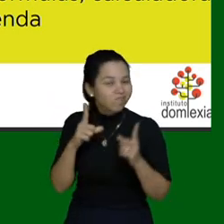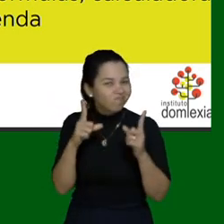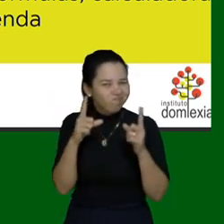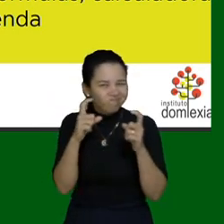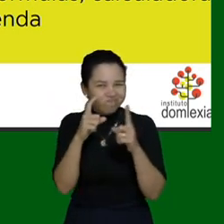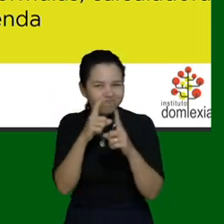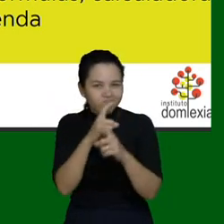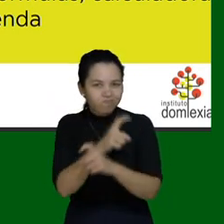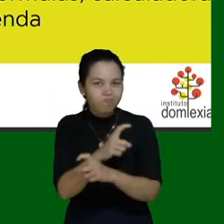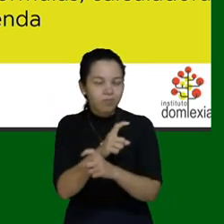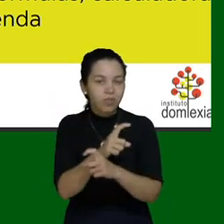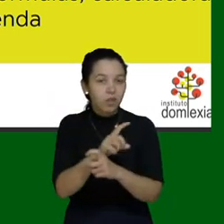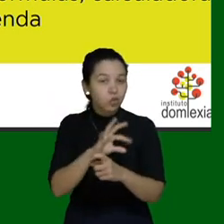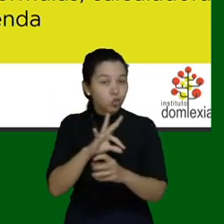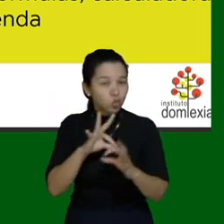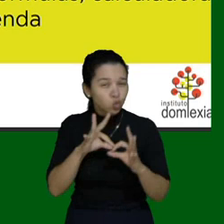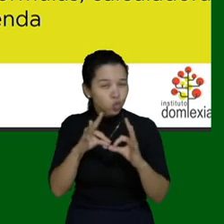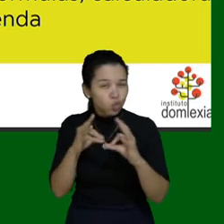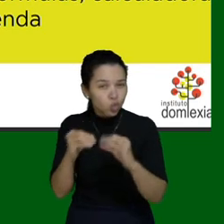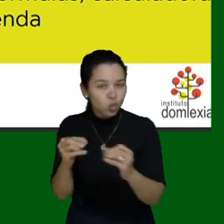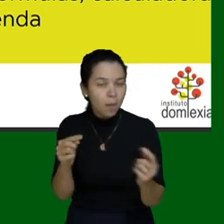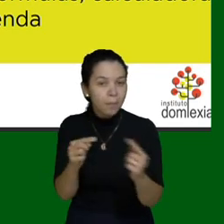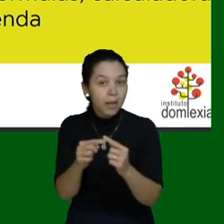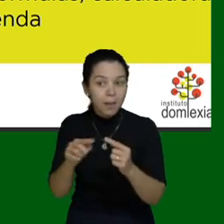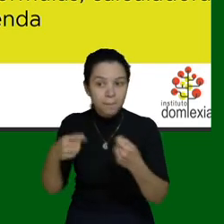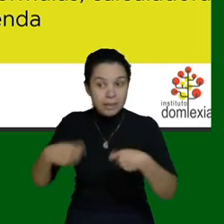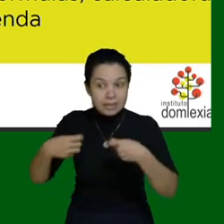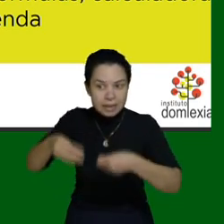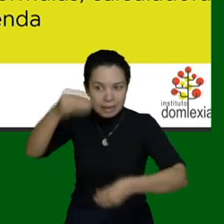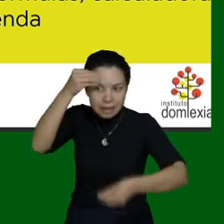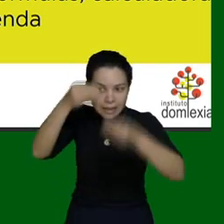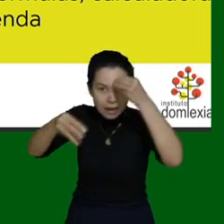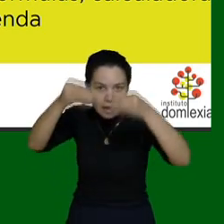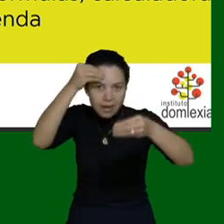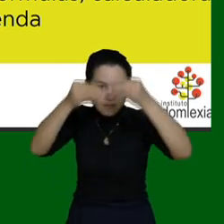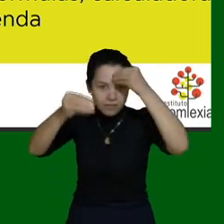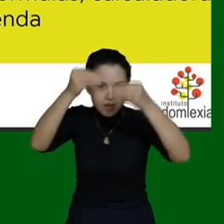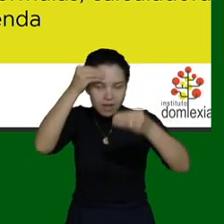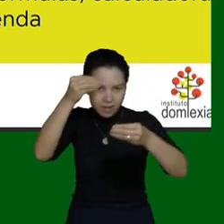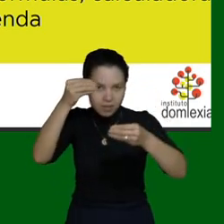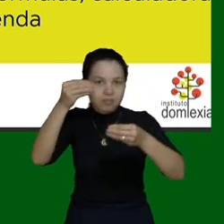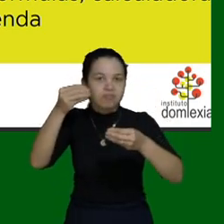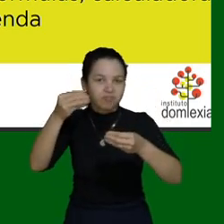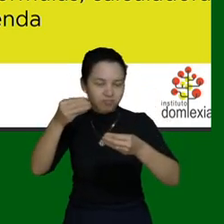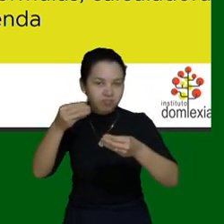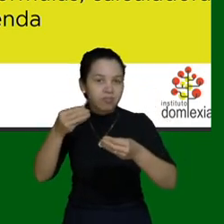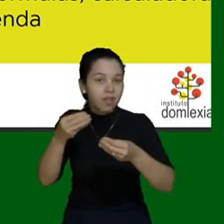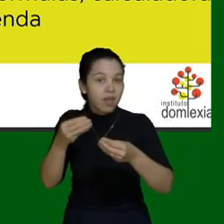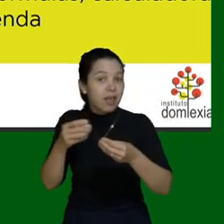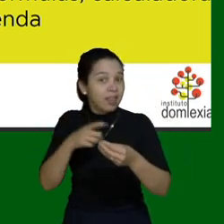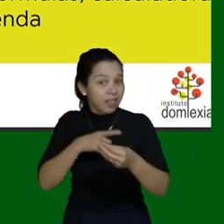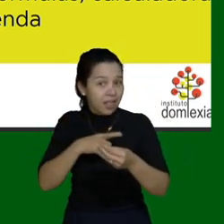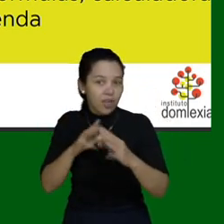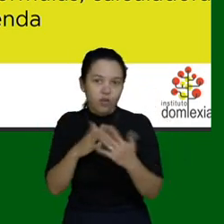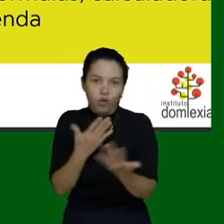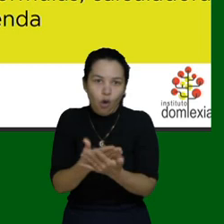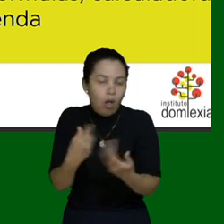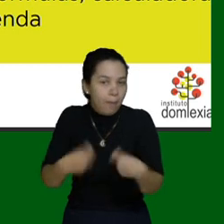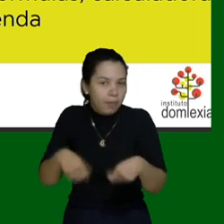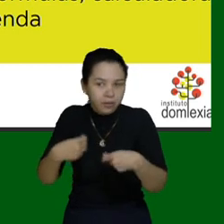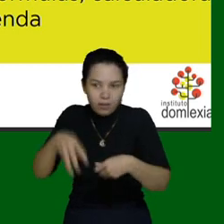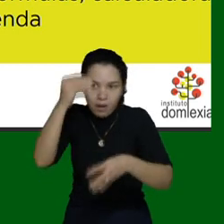tudo que é decoreba né E a gente tem muita decoreba na escola A começar por tabela por